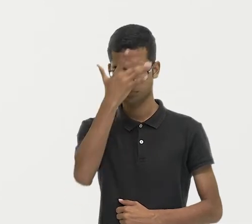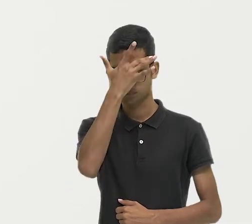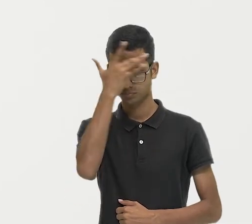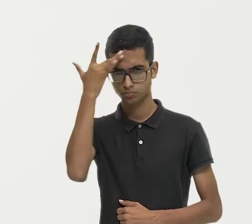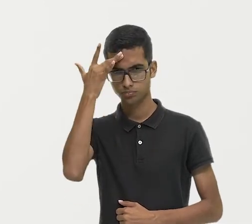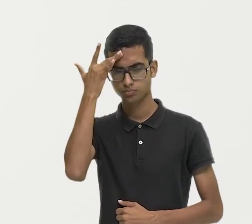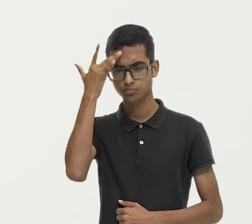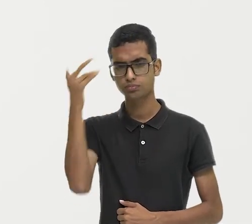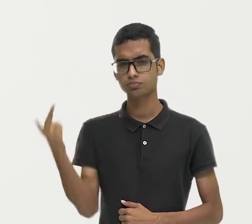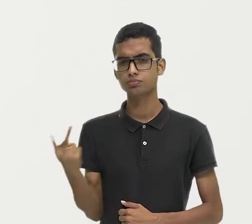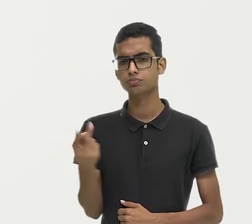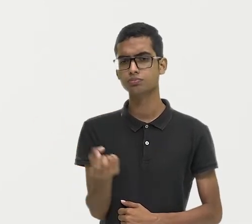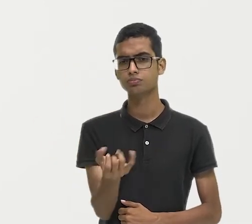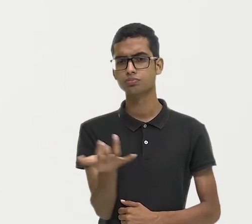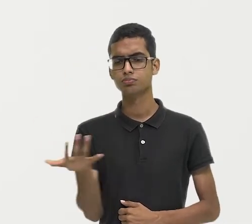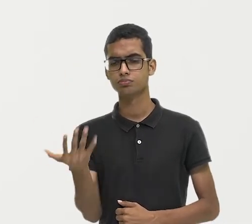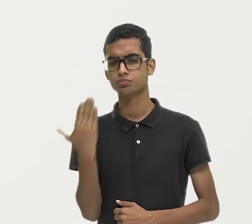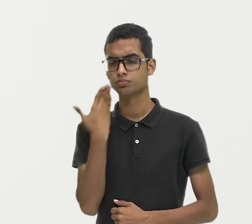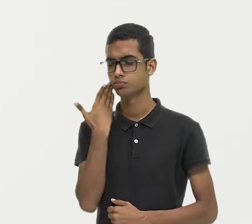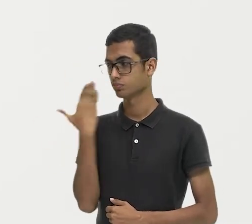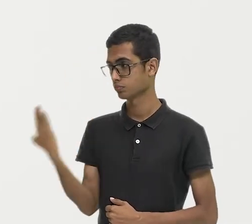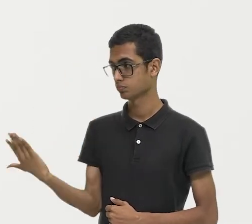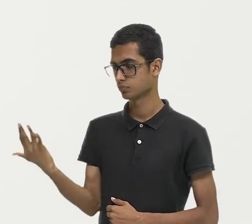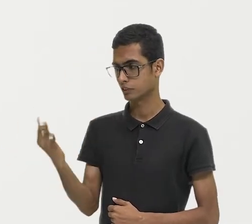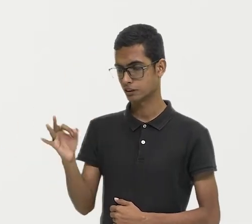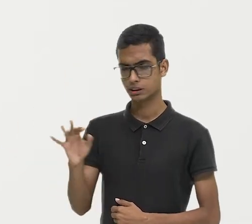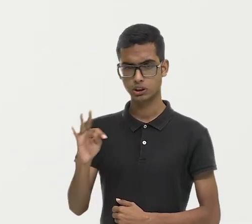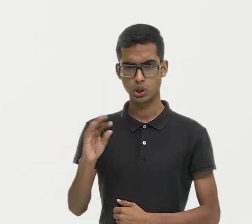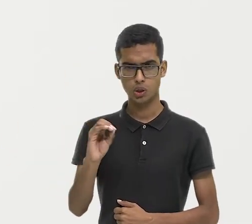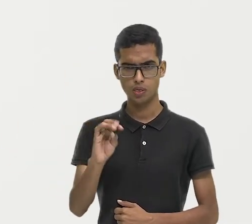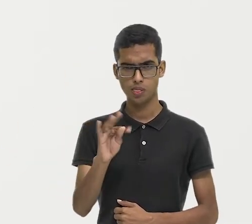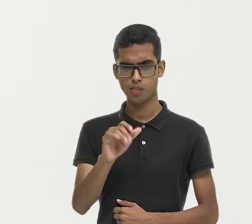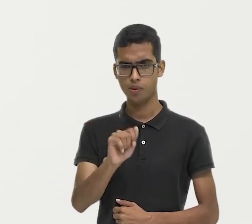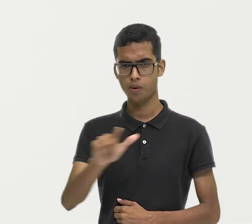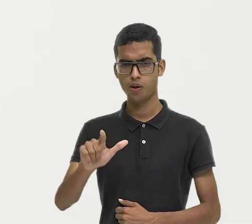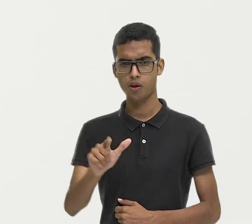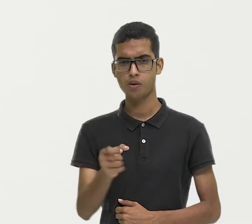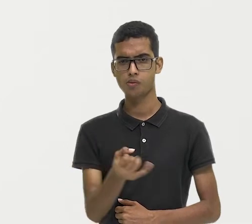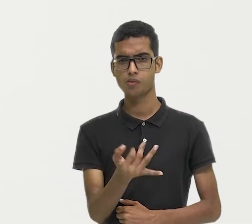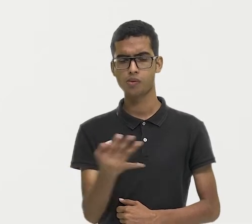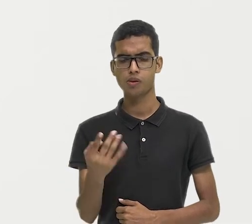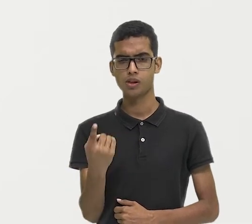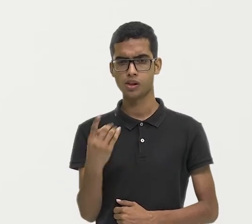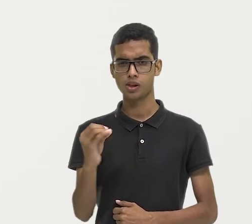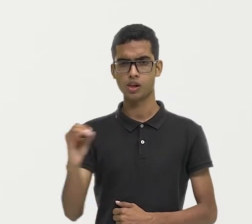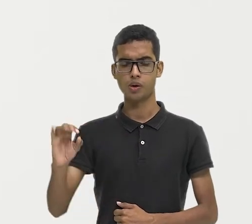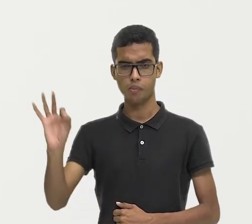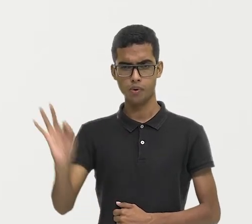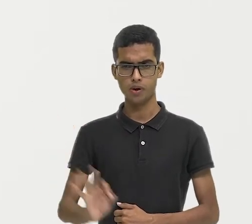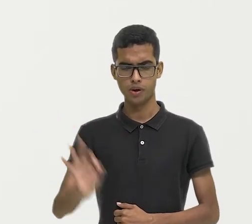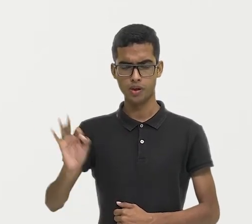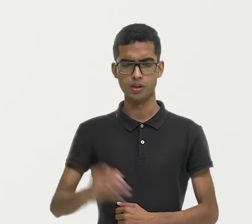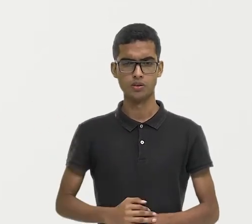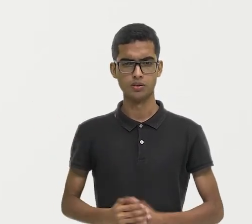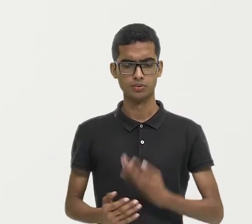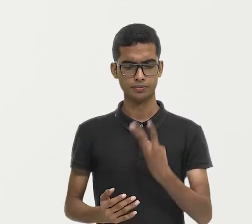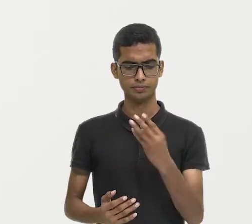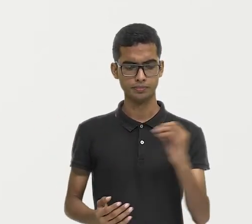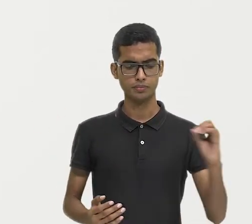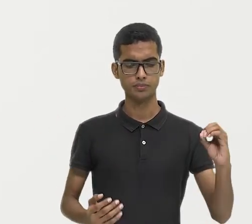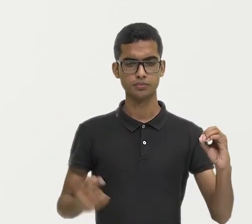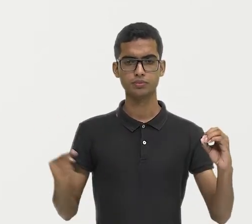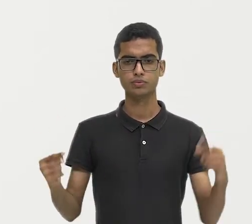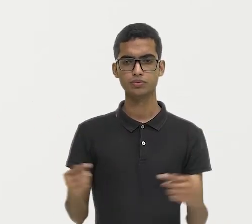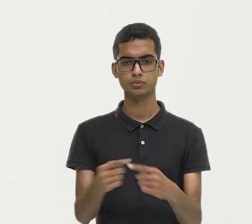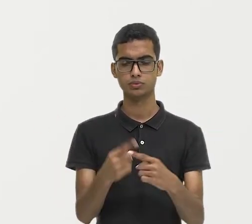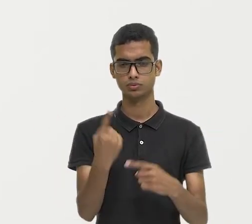400 pessoas equivalem ao total. Se é o total, elas equivalem a 100%. Eu